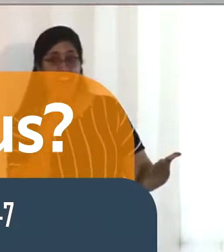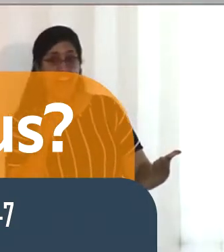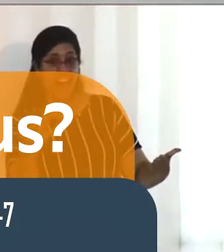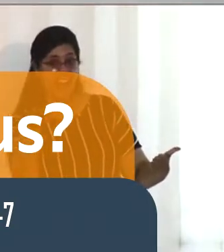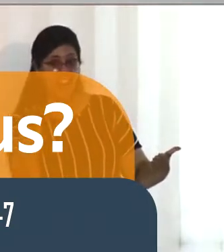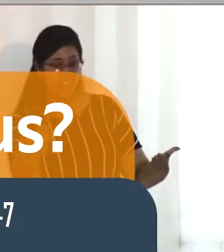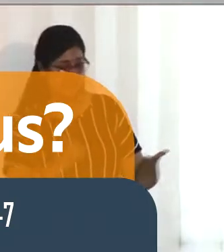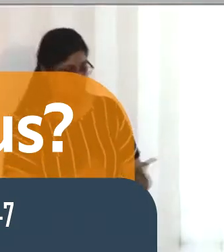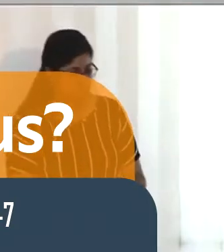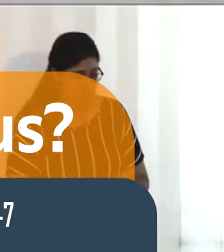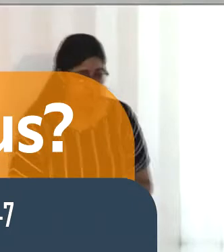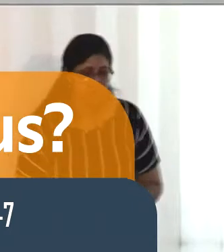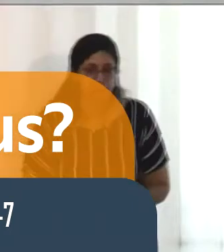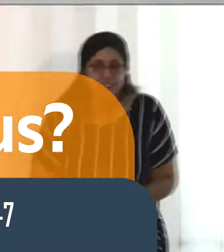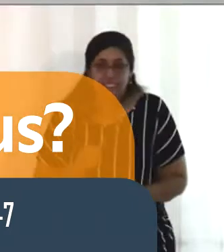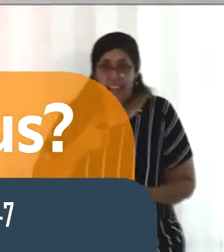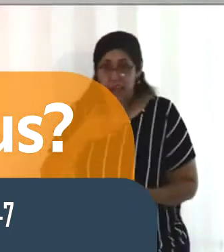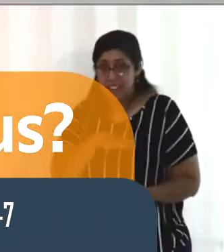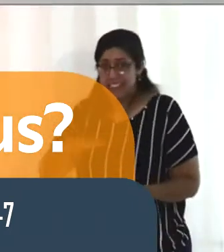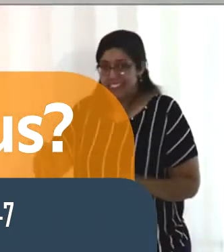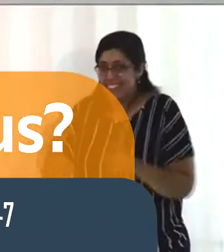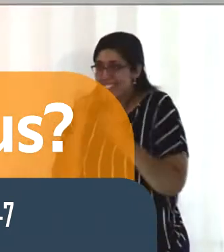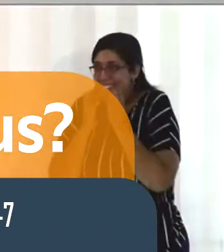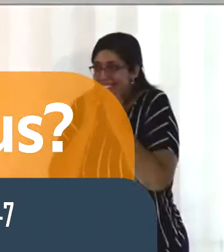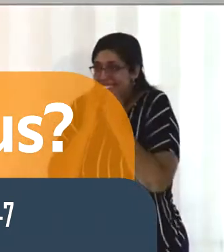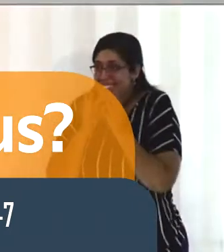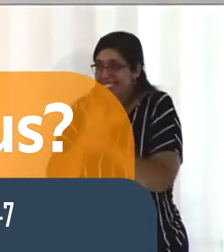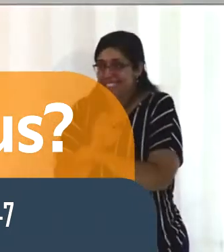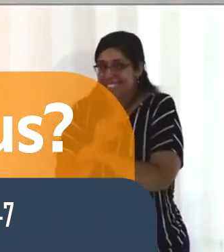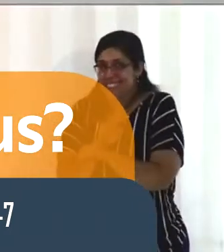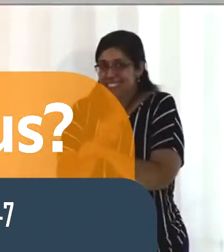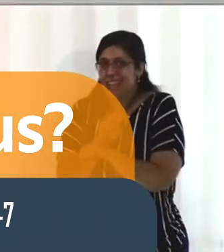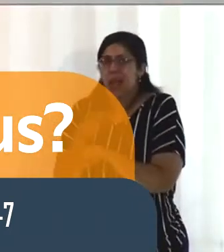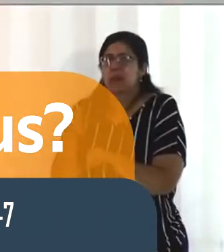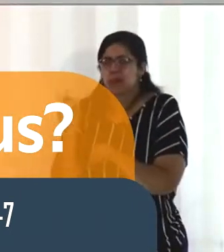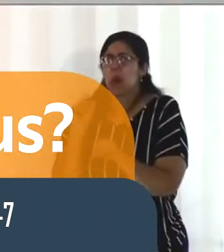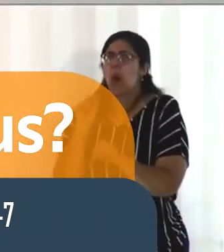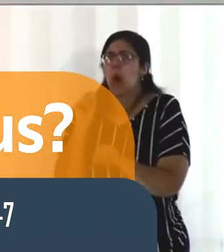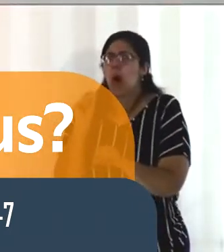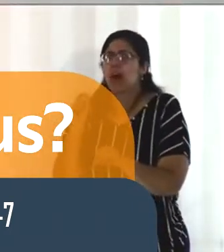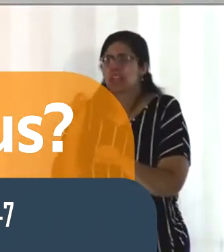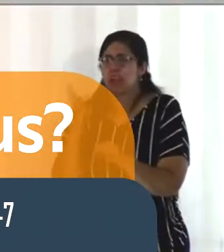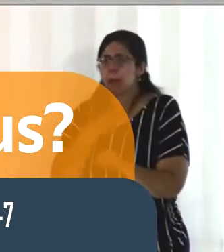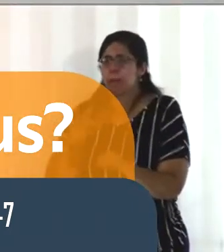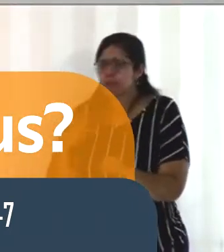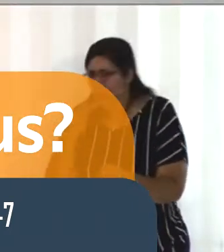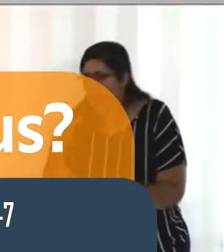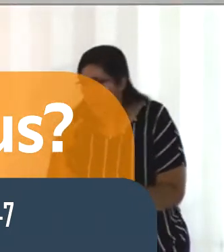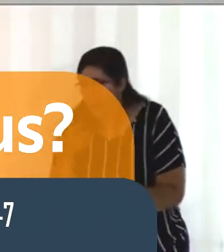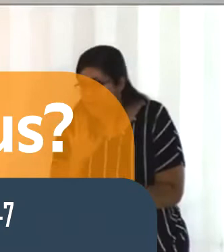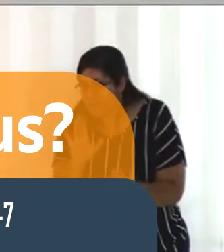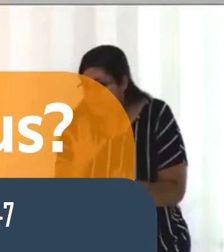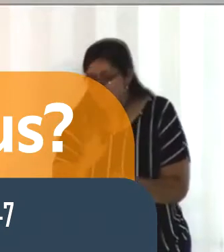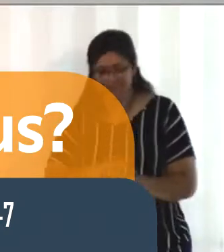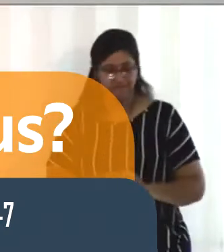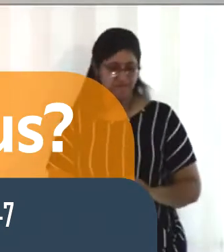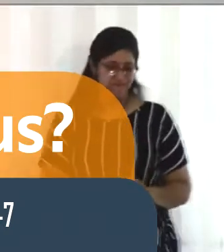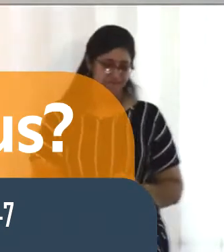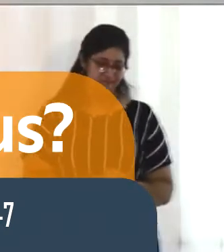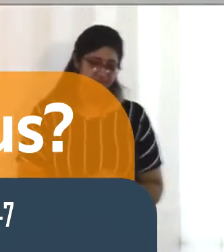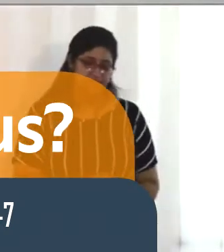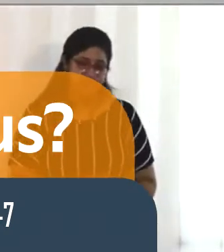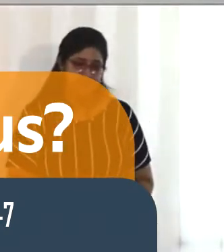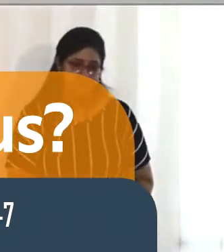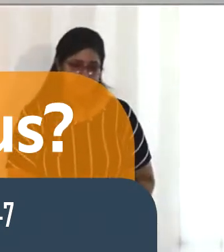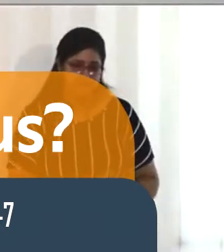que o pastor vai pedir para que eu desenhe nessa noite? Acompanha ouvindo o texto,